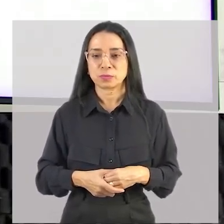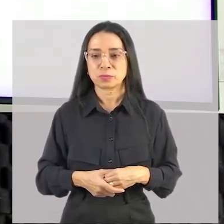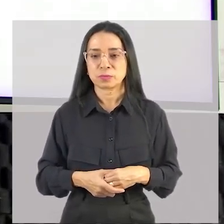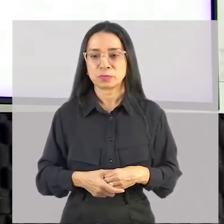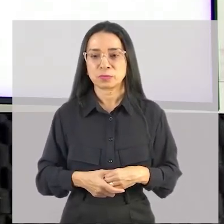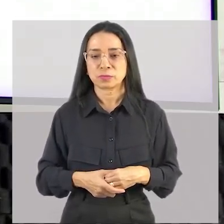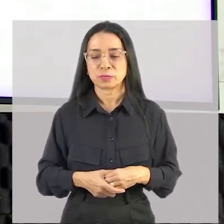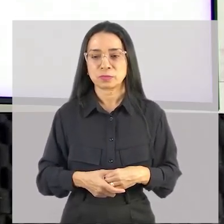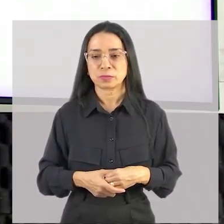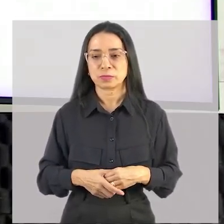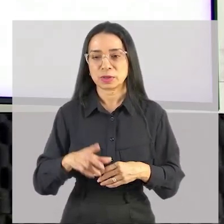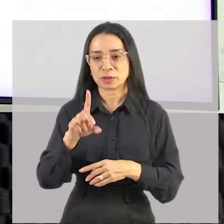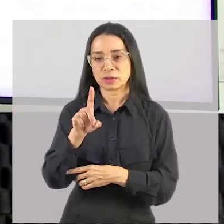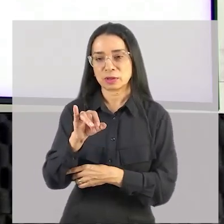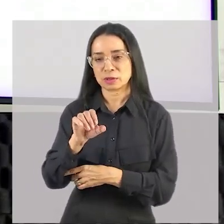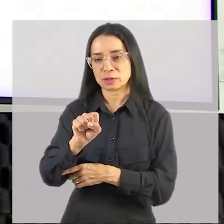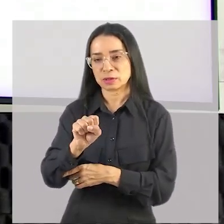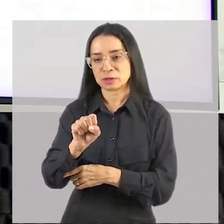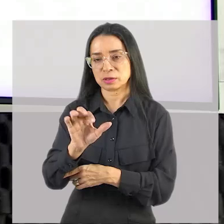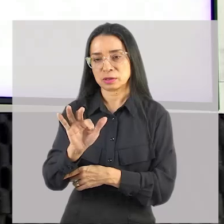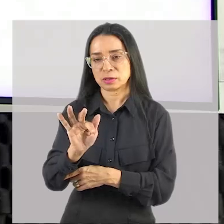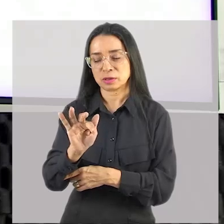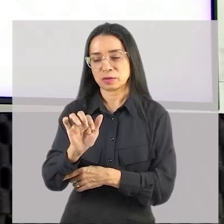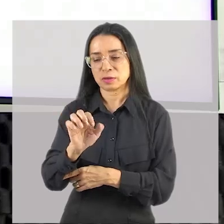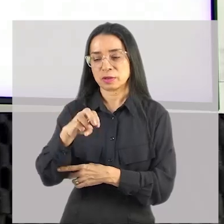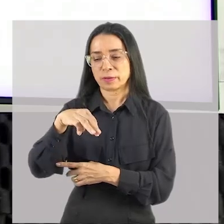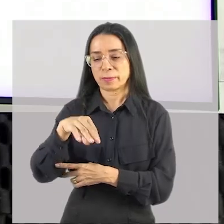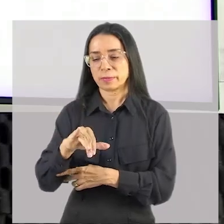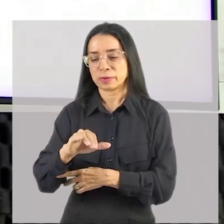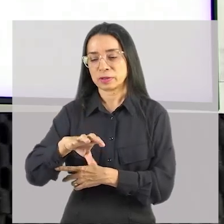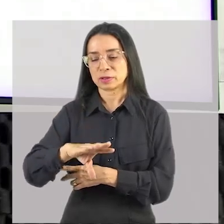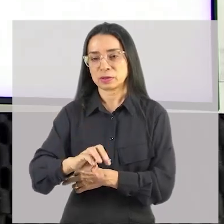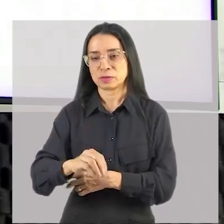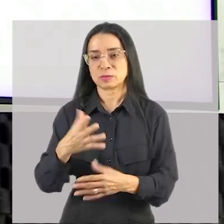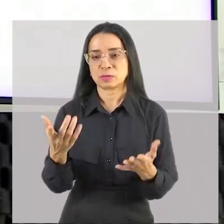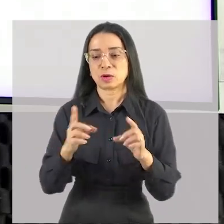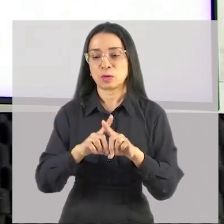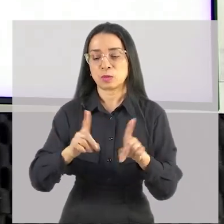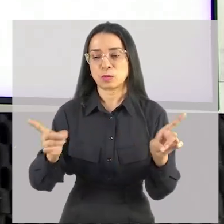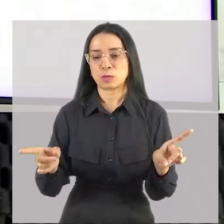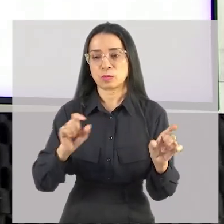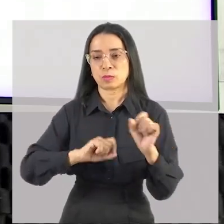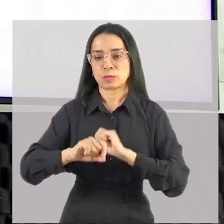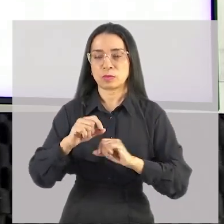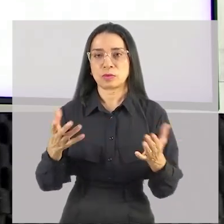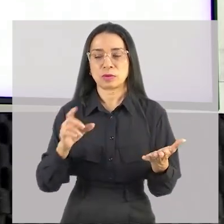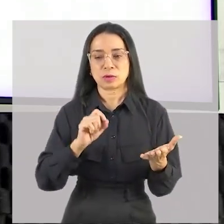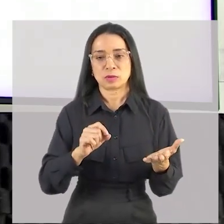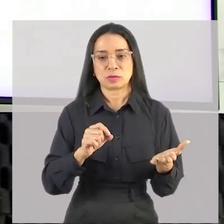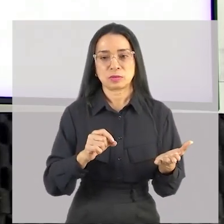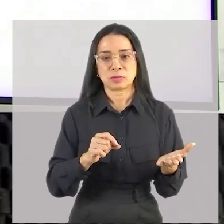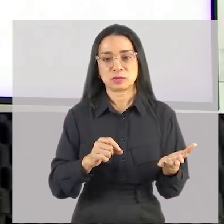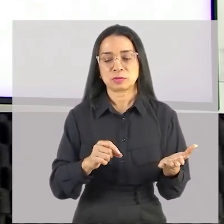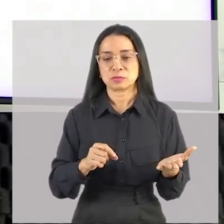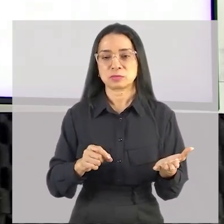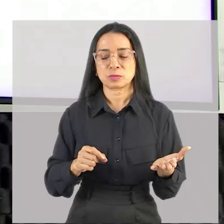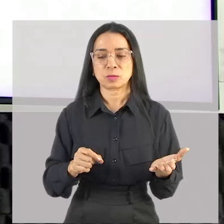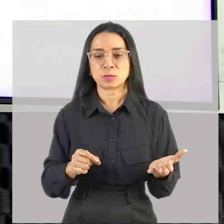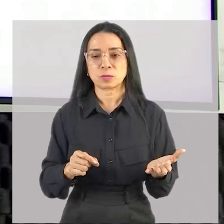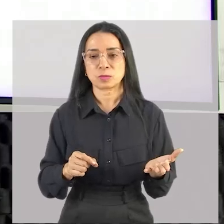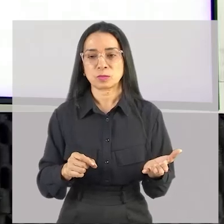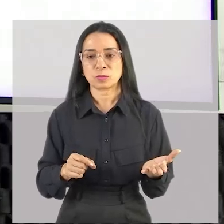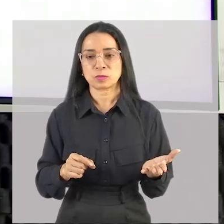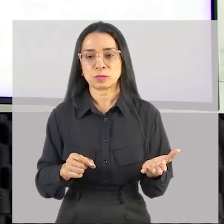o disfemismo é exatamente o contrário do eufemismo. Enquanto no eufemismo você trabalha a questão da polidez